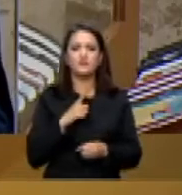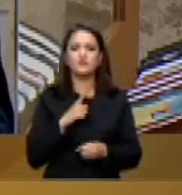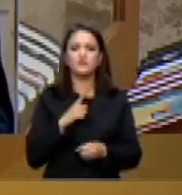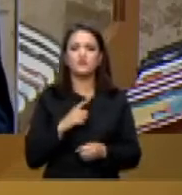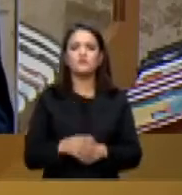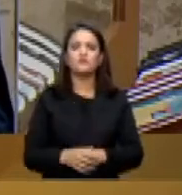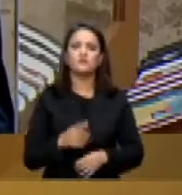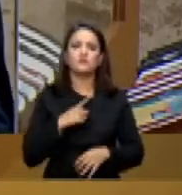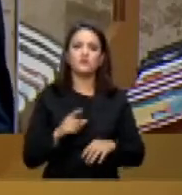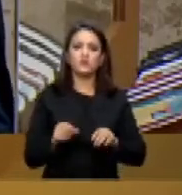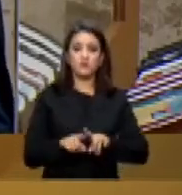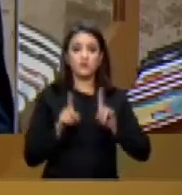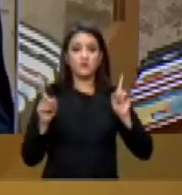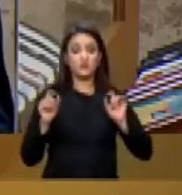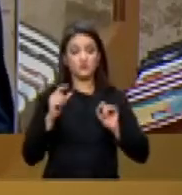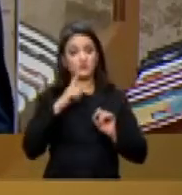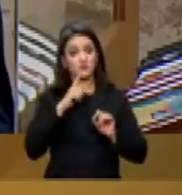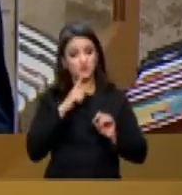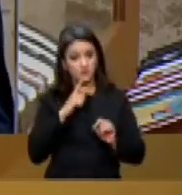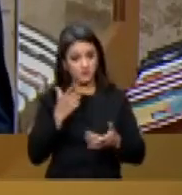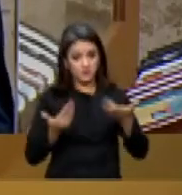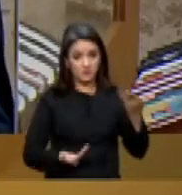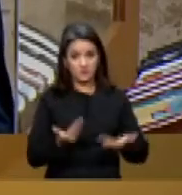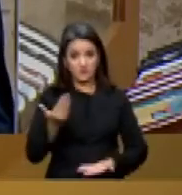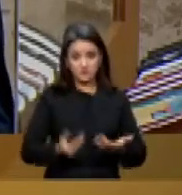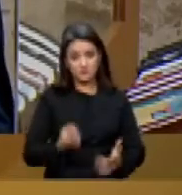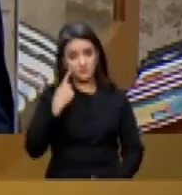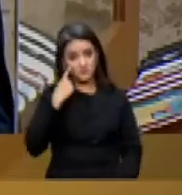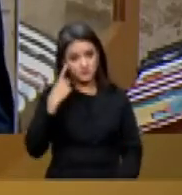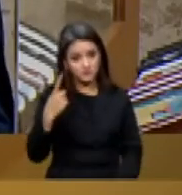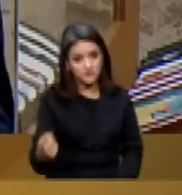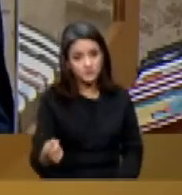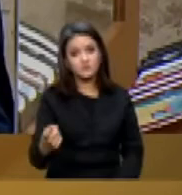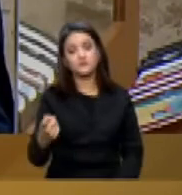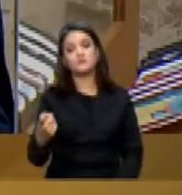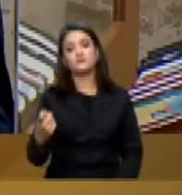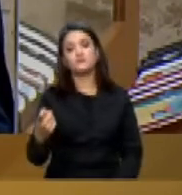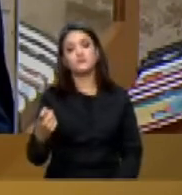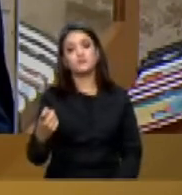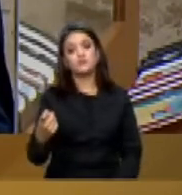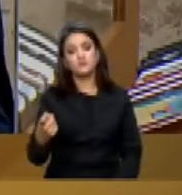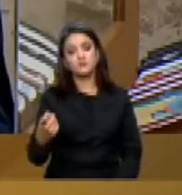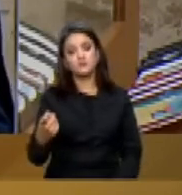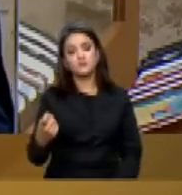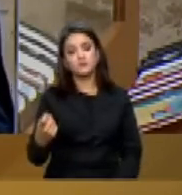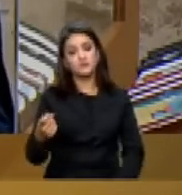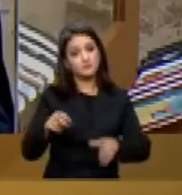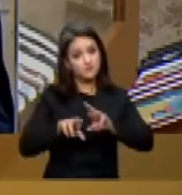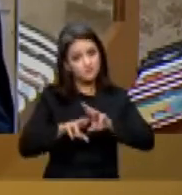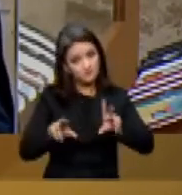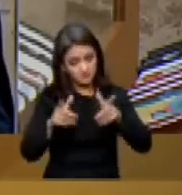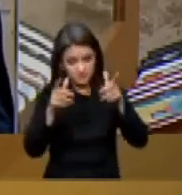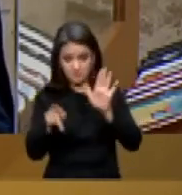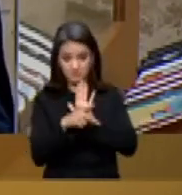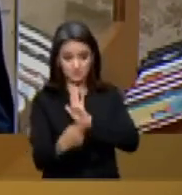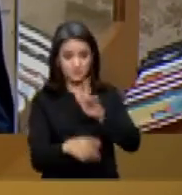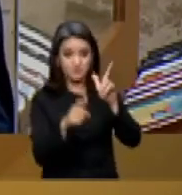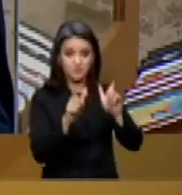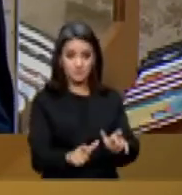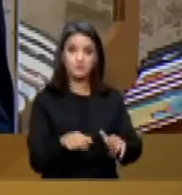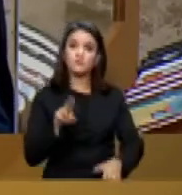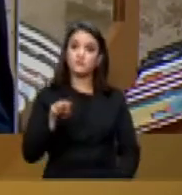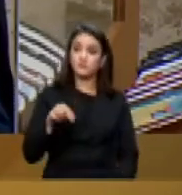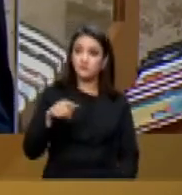constitucional dos municípios para dispor sobre serviços de interesse peculiar, ou seja, de interesse local. A União